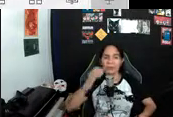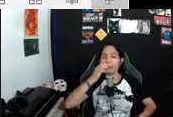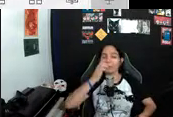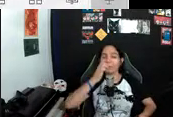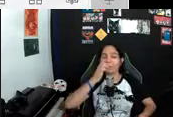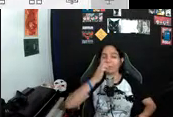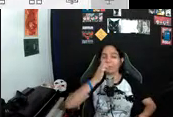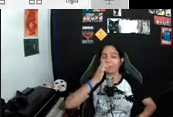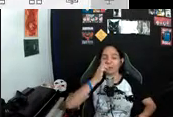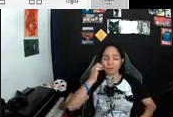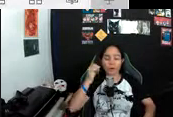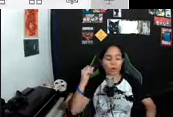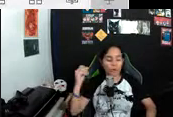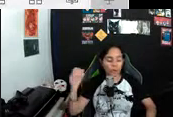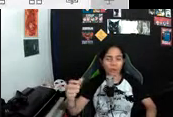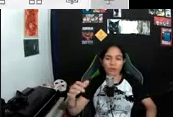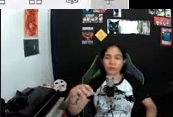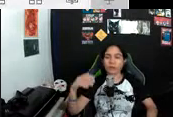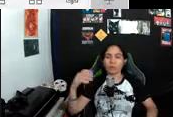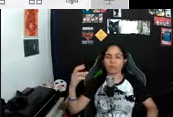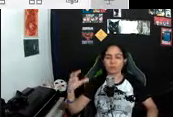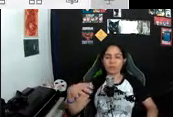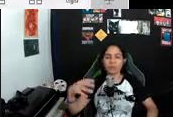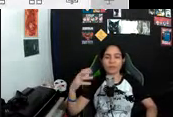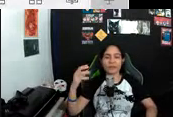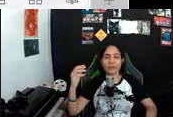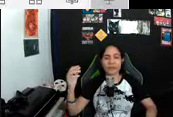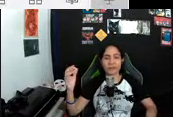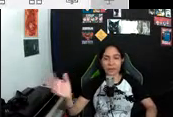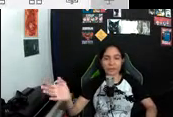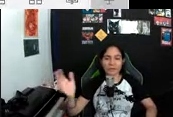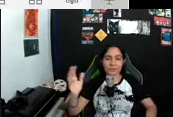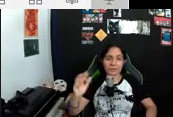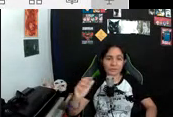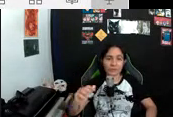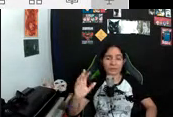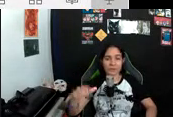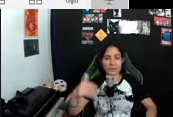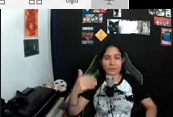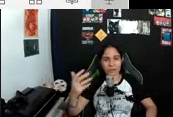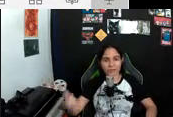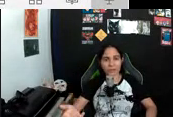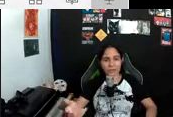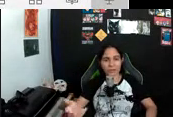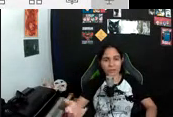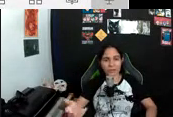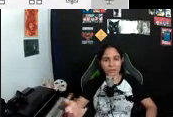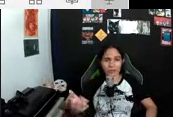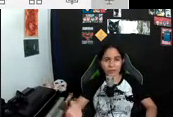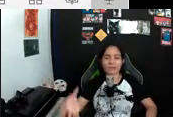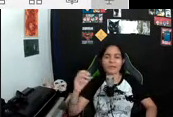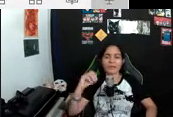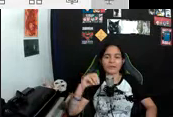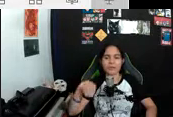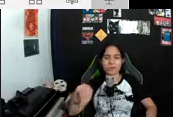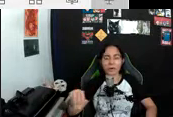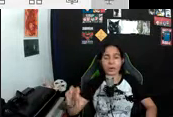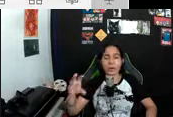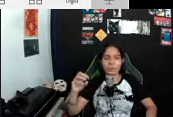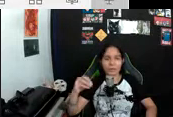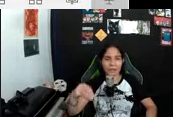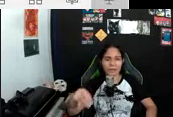do profissional, no seu artigo 1º, lógico, como tudo, a gente tem direitos e deveres, e vocês também vão ter direitos, e